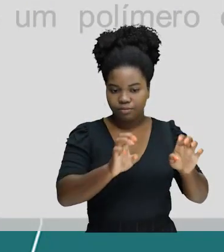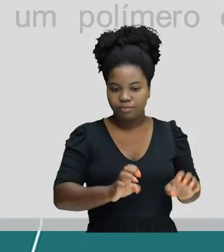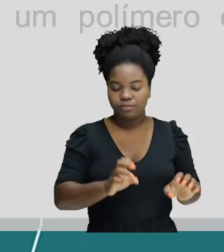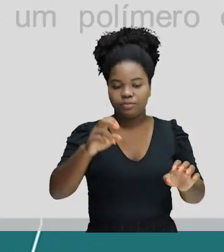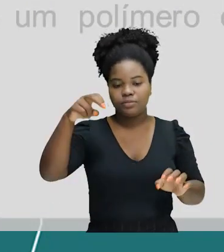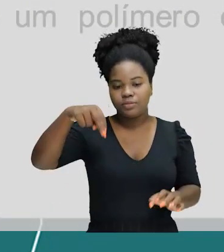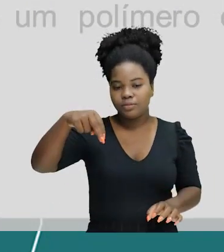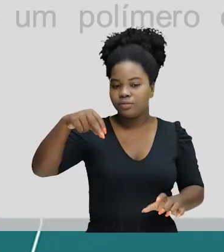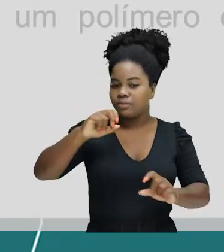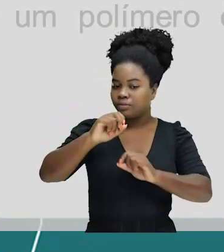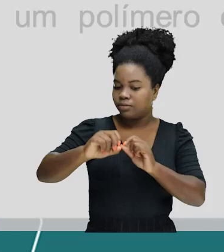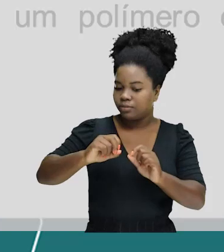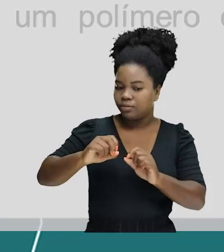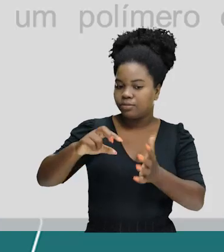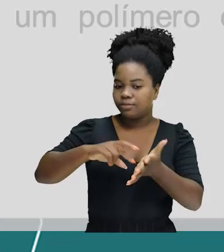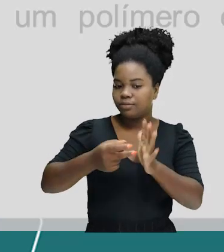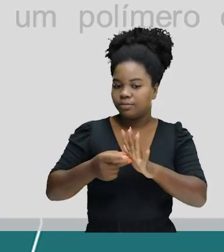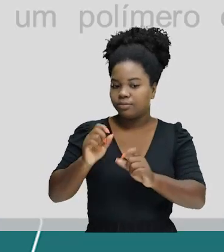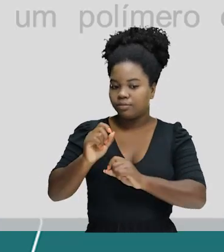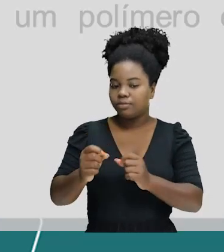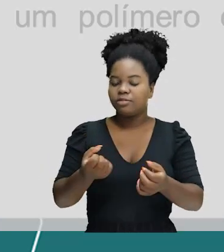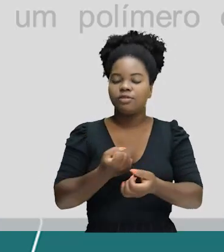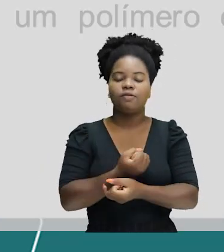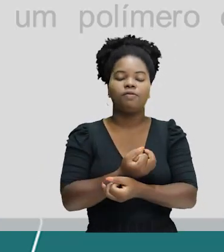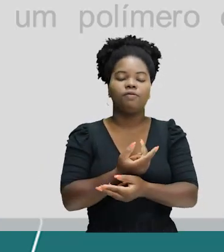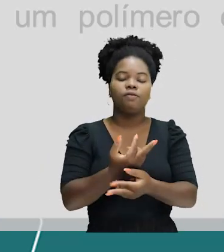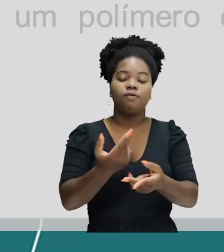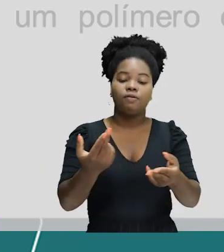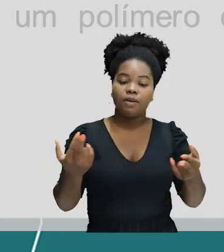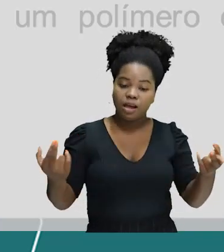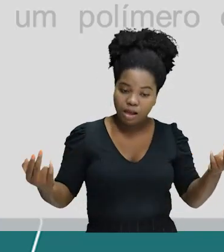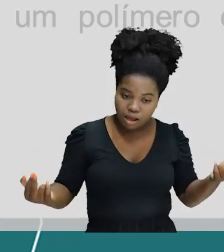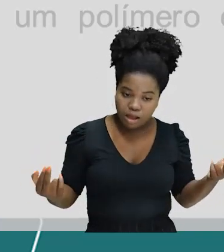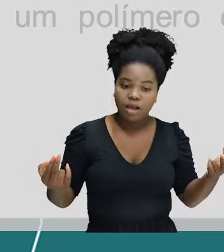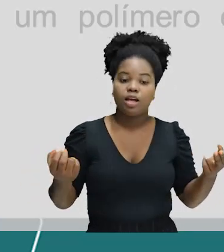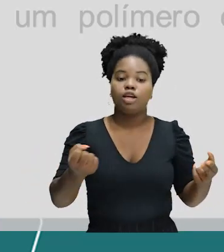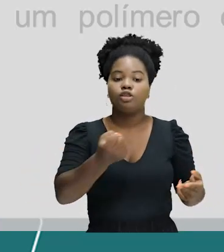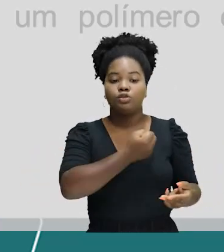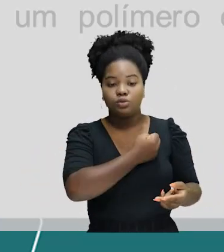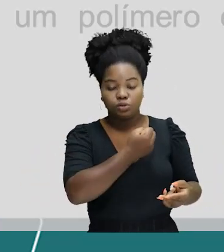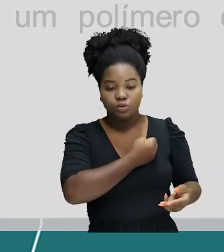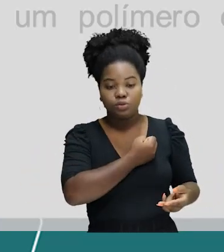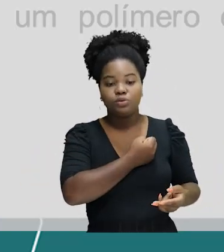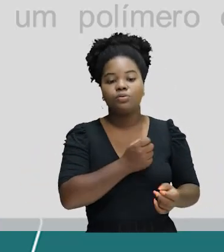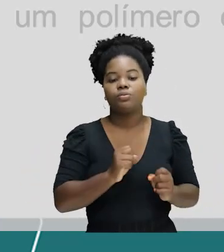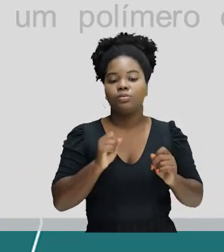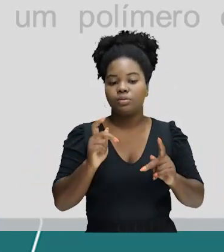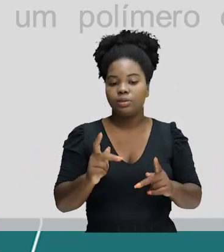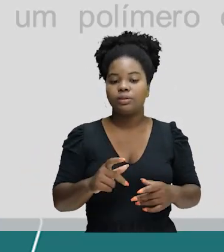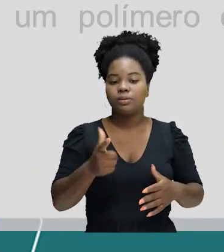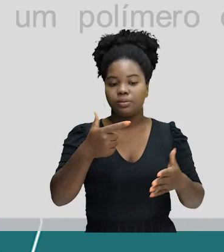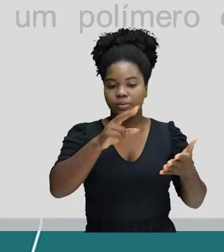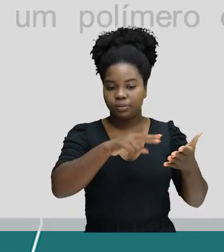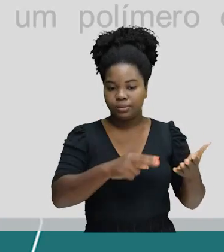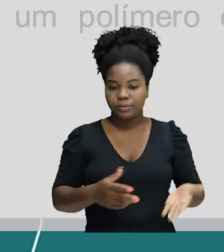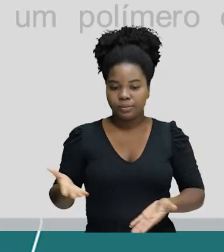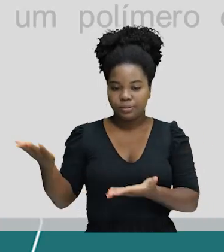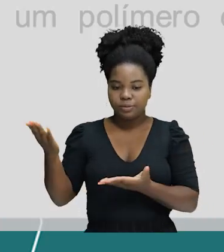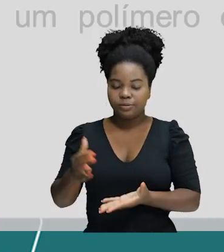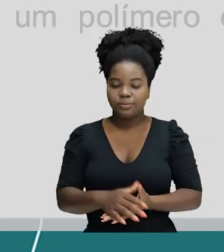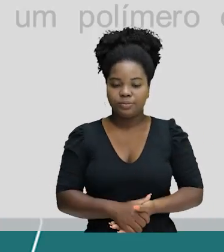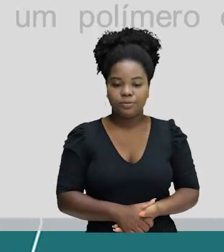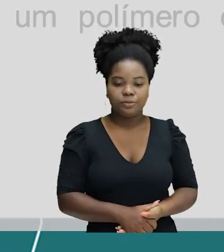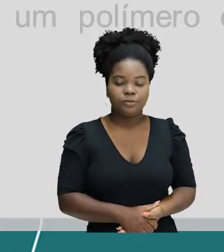esse N quer dizer que existem várias unidades desse monômero. Show? Nesse